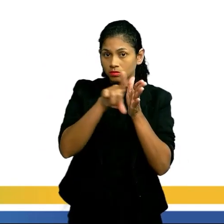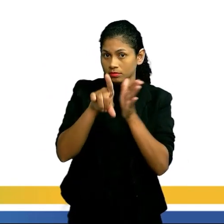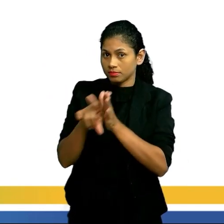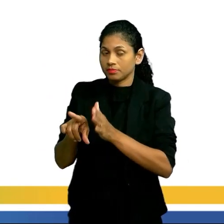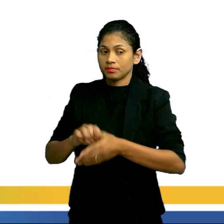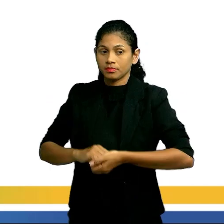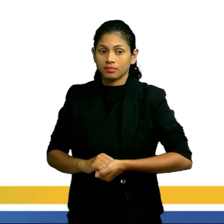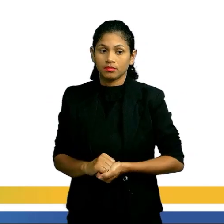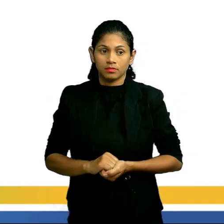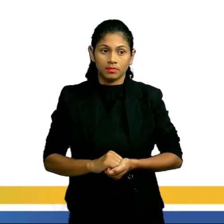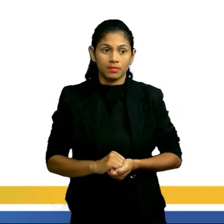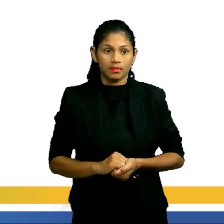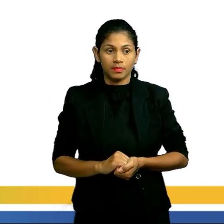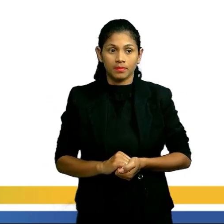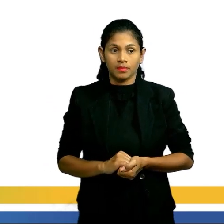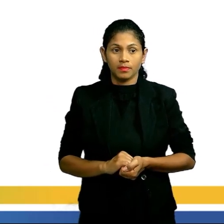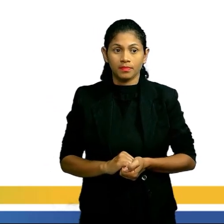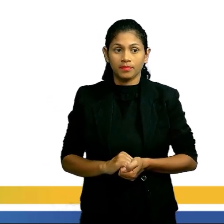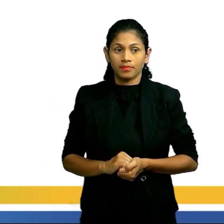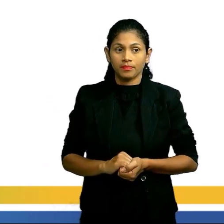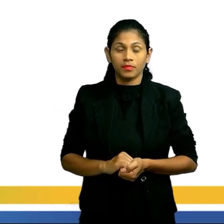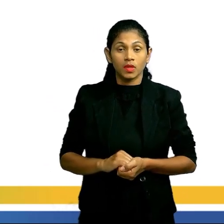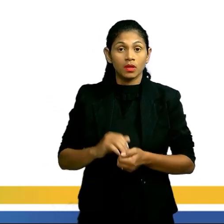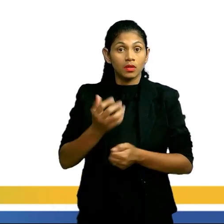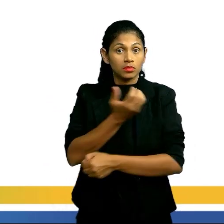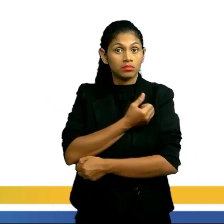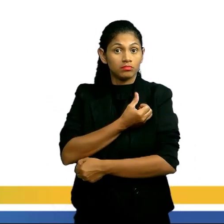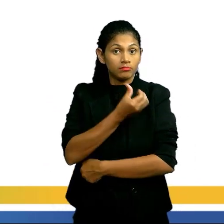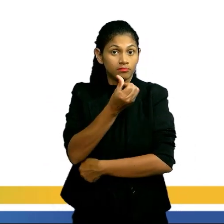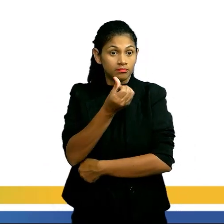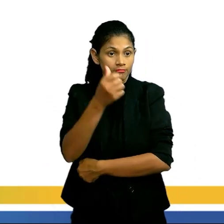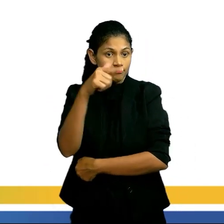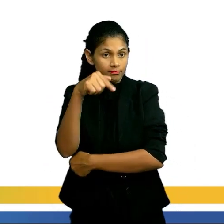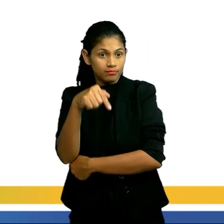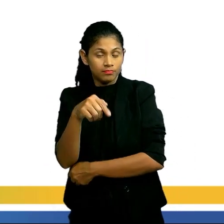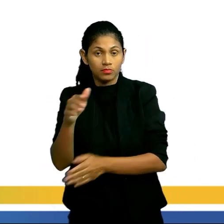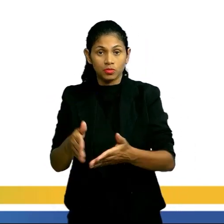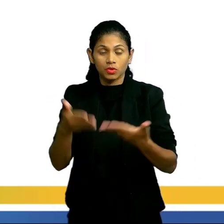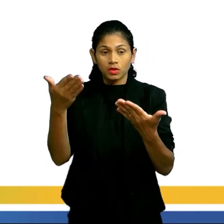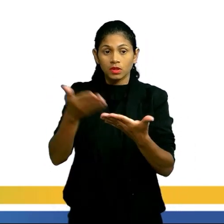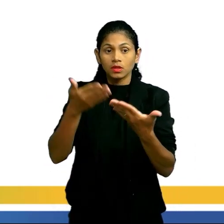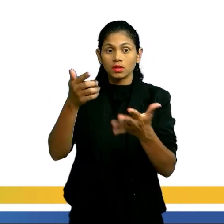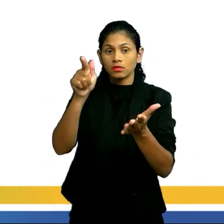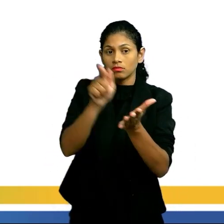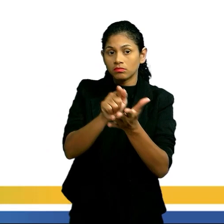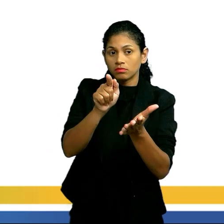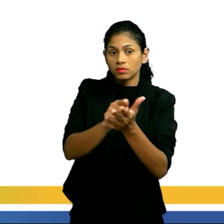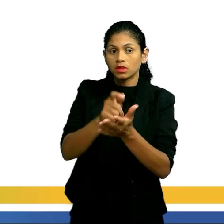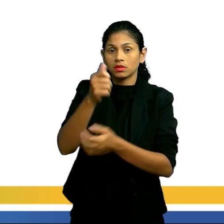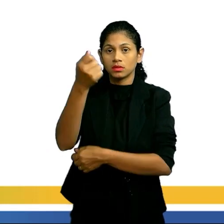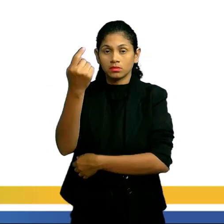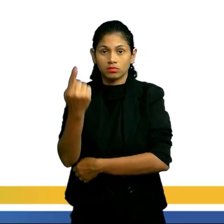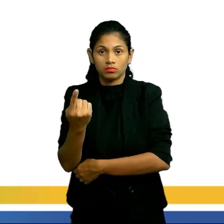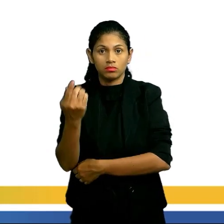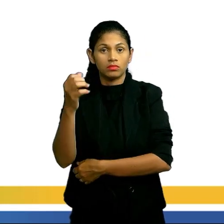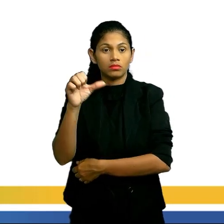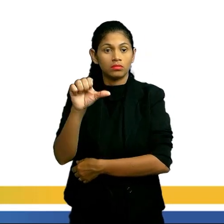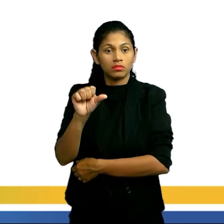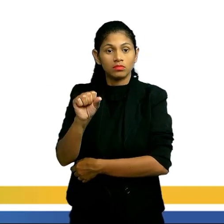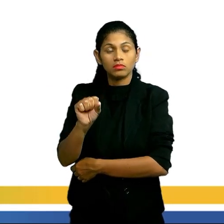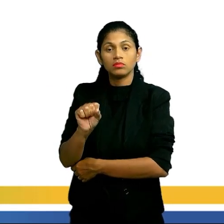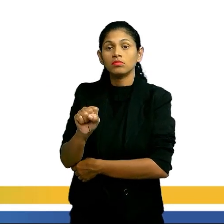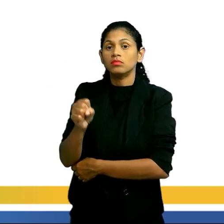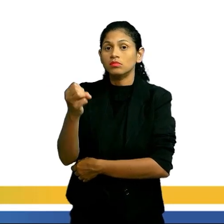questão. Questão 67, livro do Resolvendo em 2, página 183.